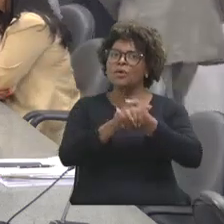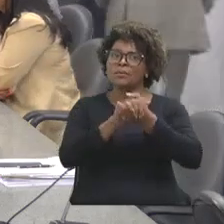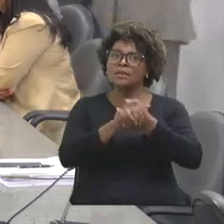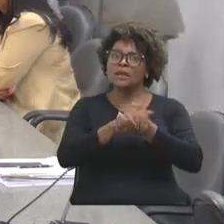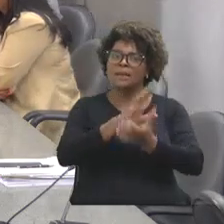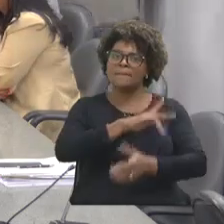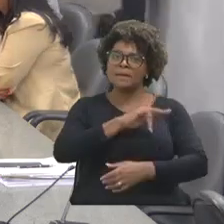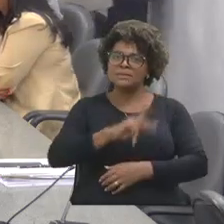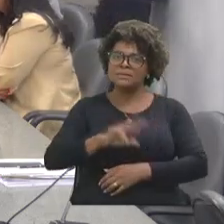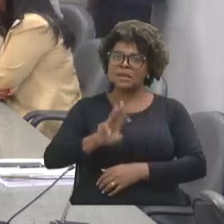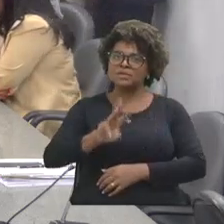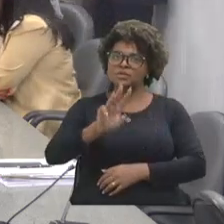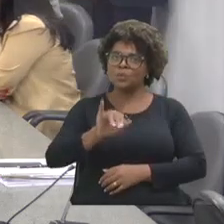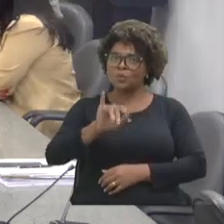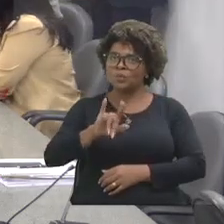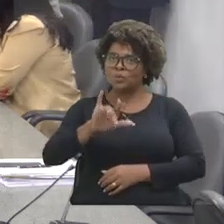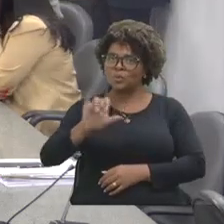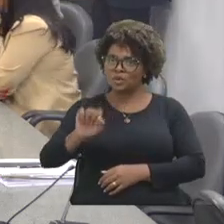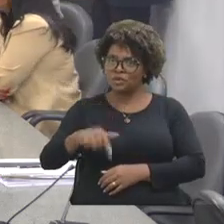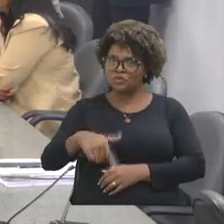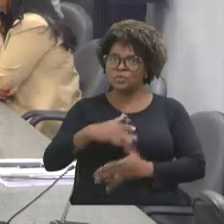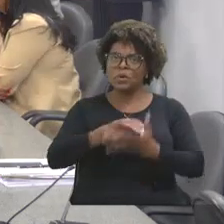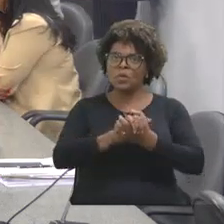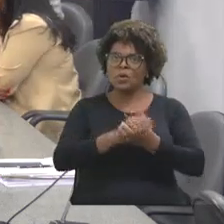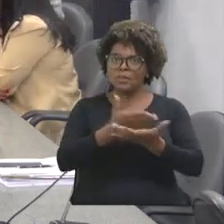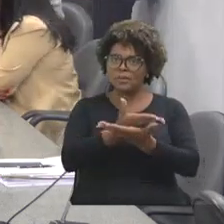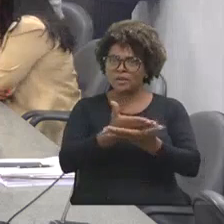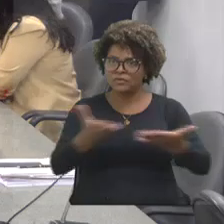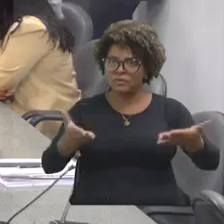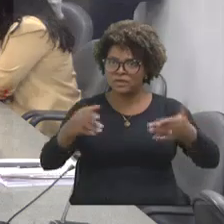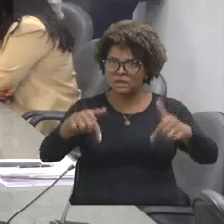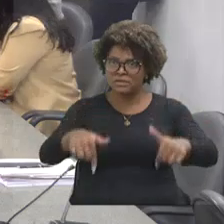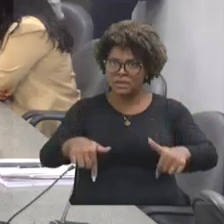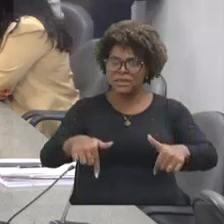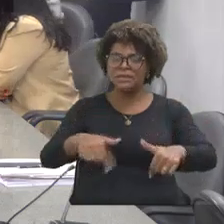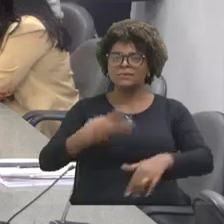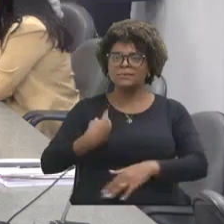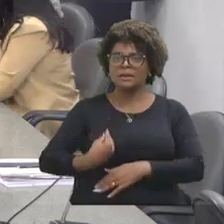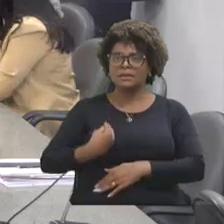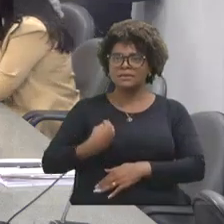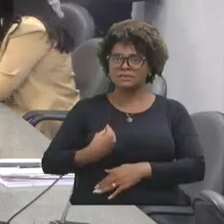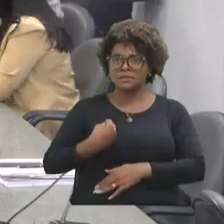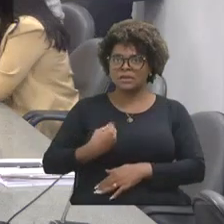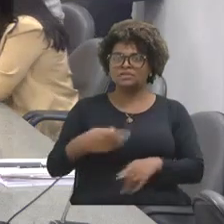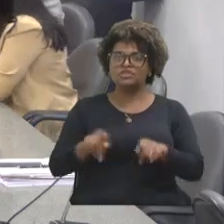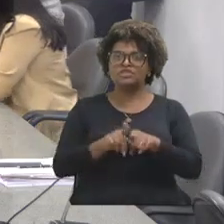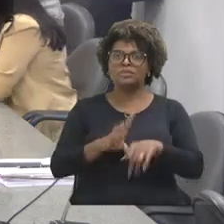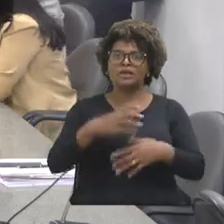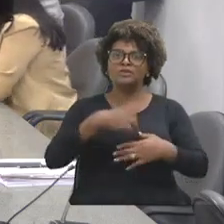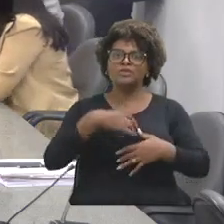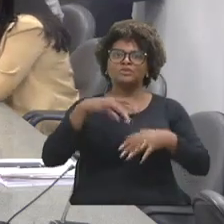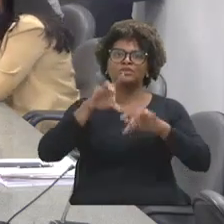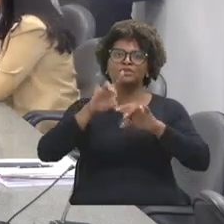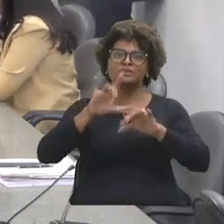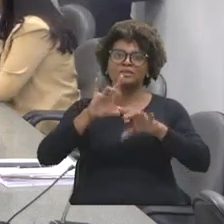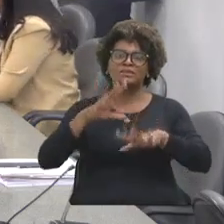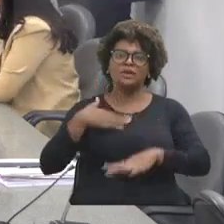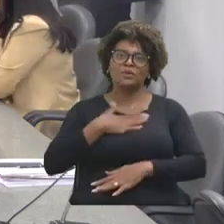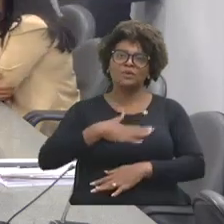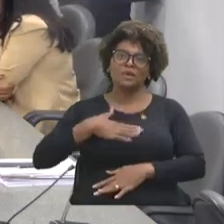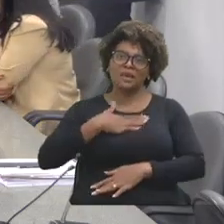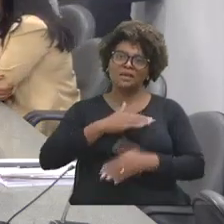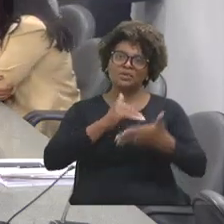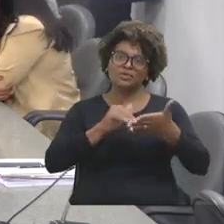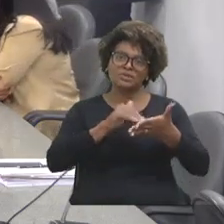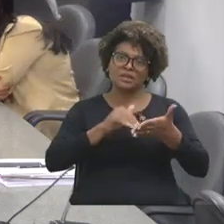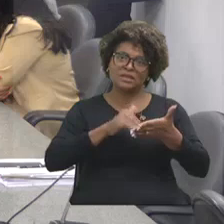Deputado Wilson no qual é o cumprimento todos os pares dessa casa todo o público presente cumprimentar de forma especial nosso querido secretário de saúde Fábio